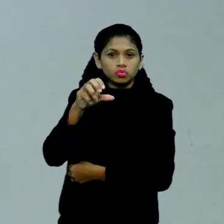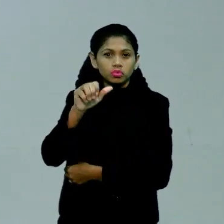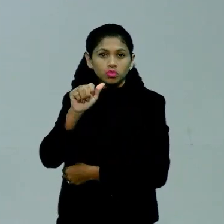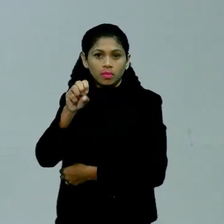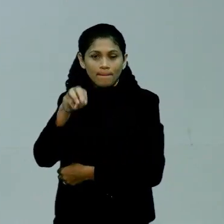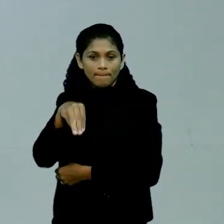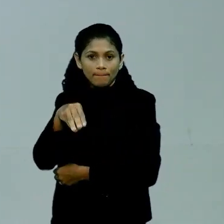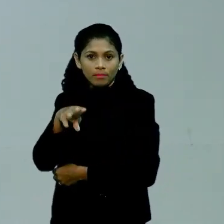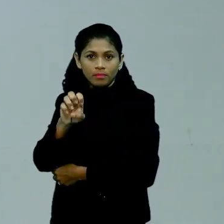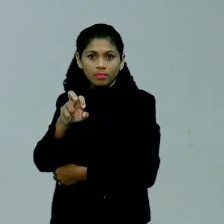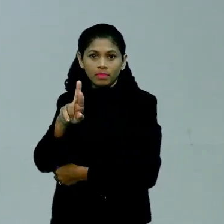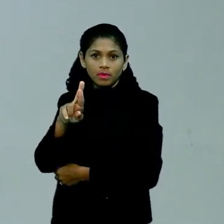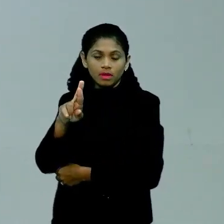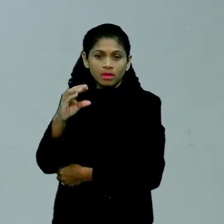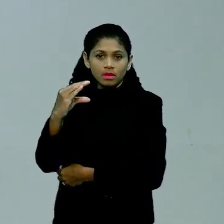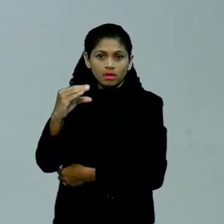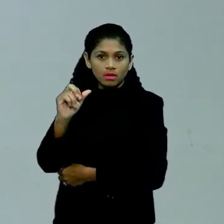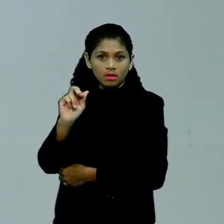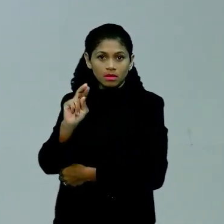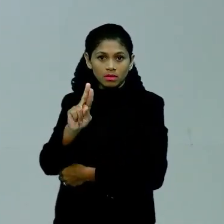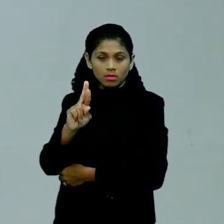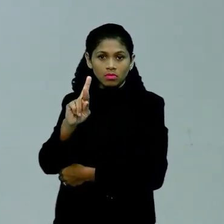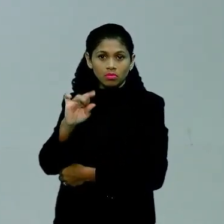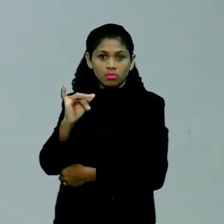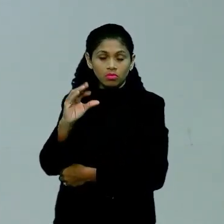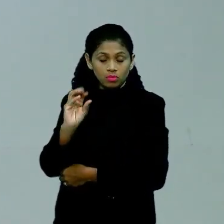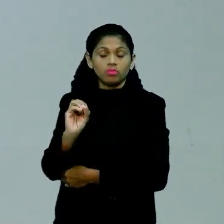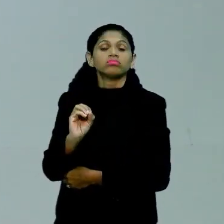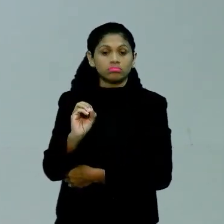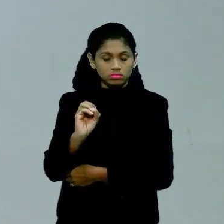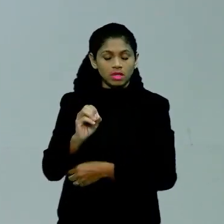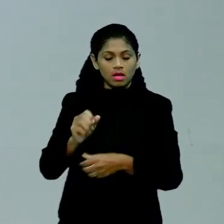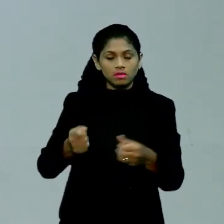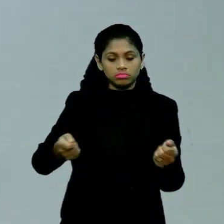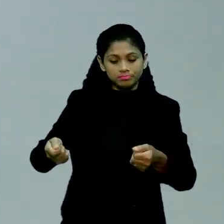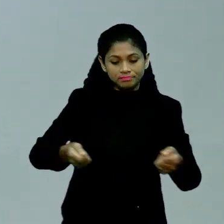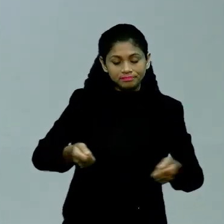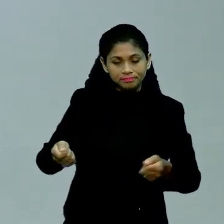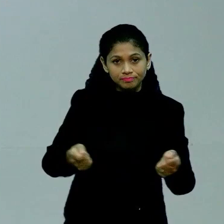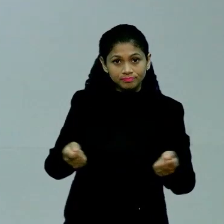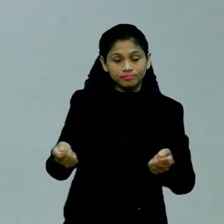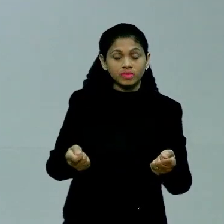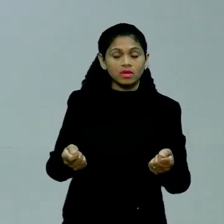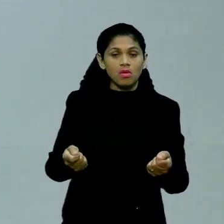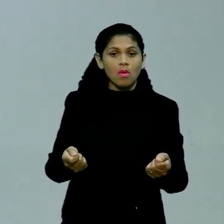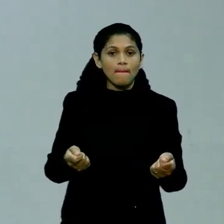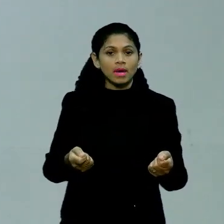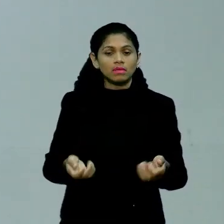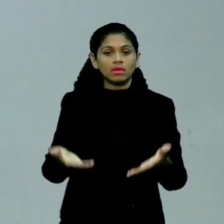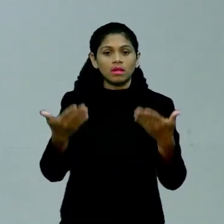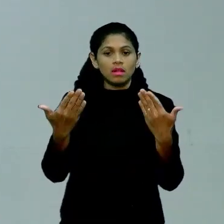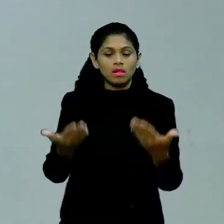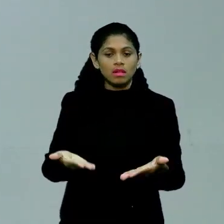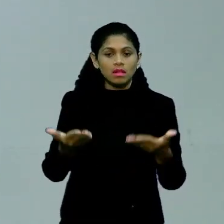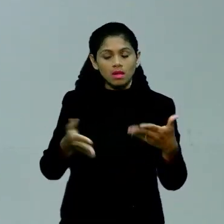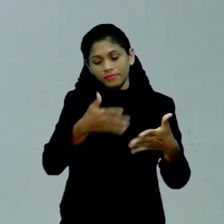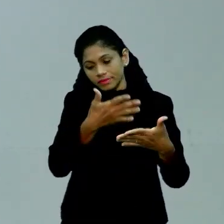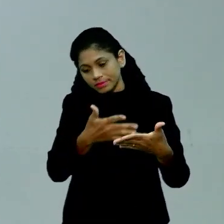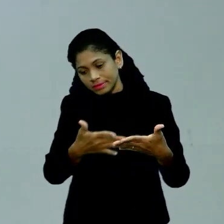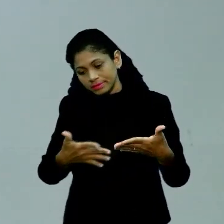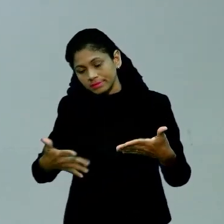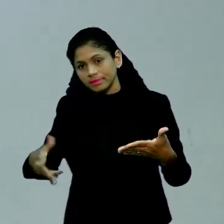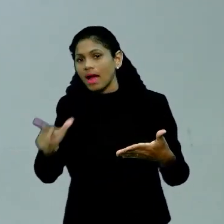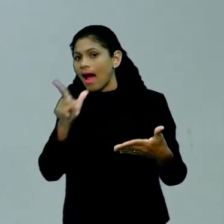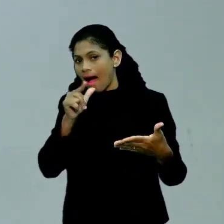areia. Então, quando passa a água pela peneira, o que acontece? A parte mais leve é arrastada pela água.